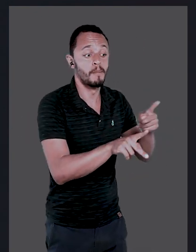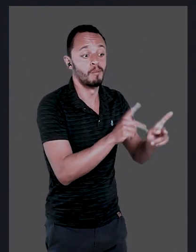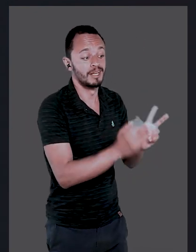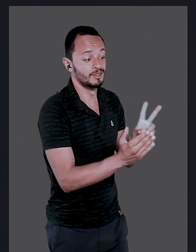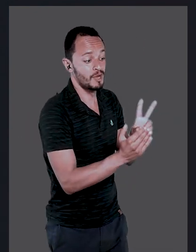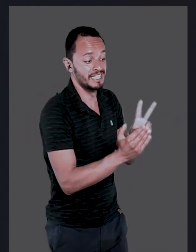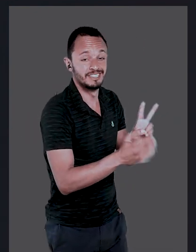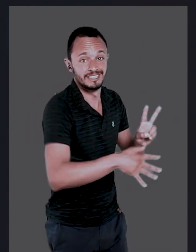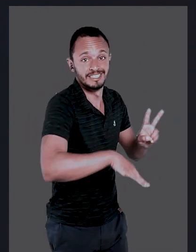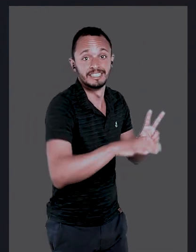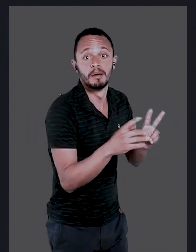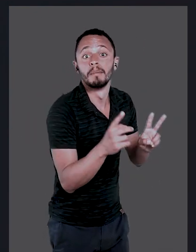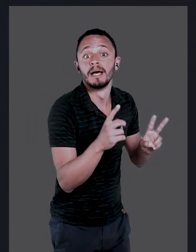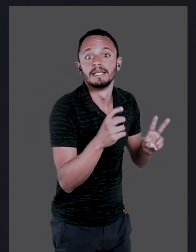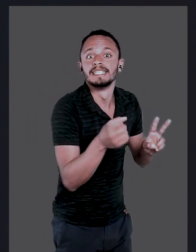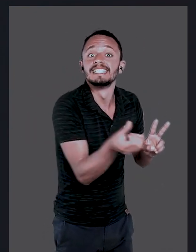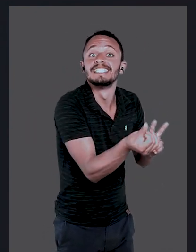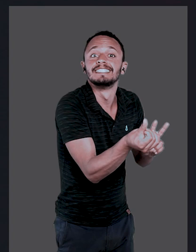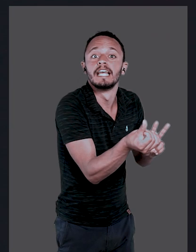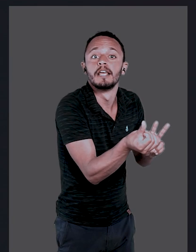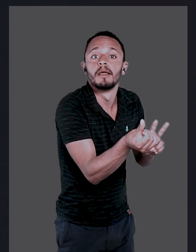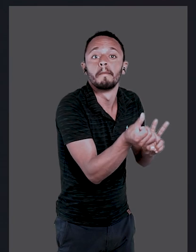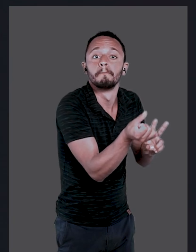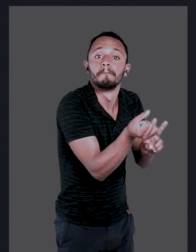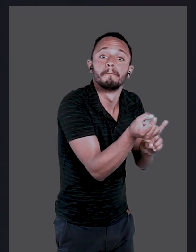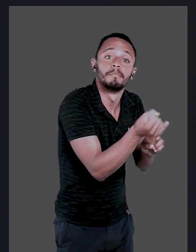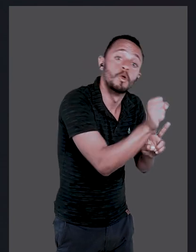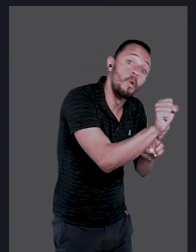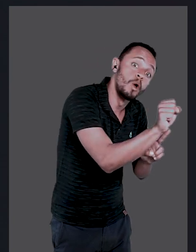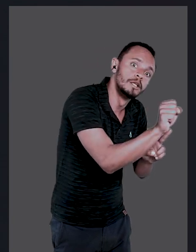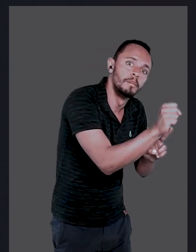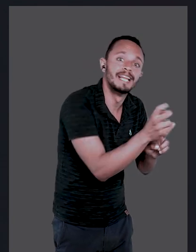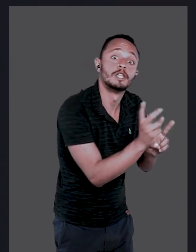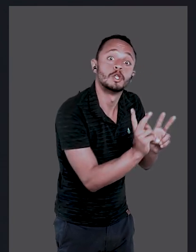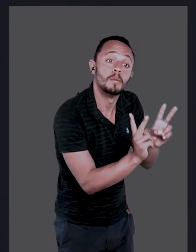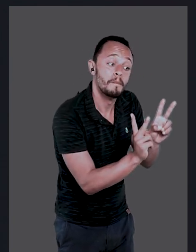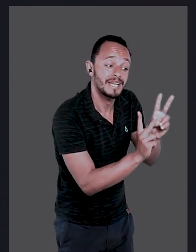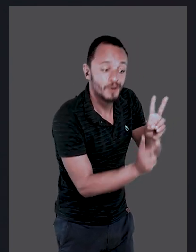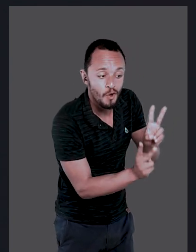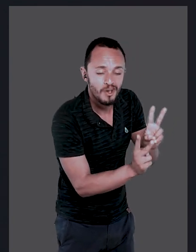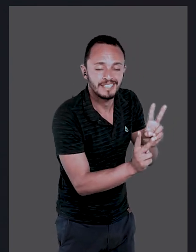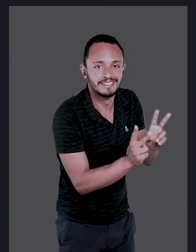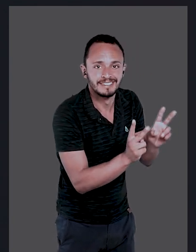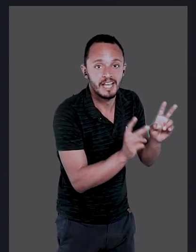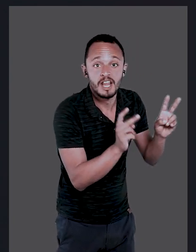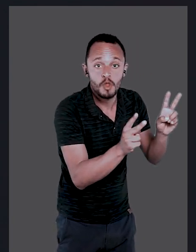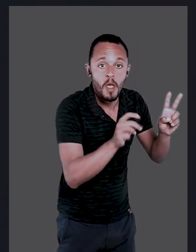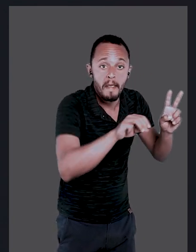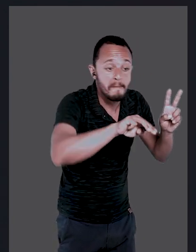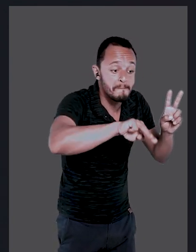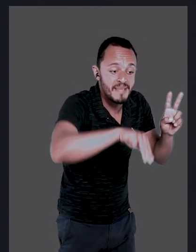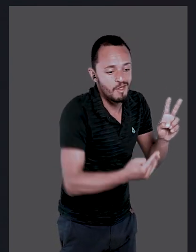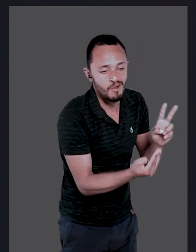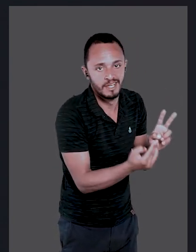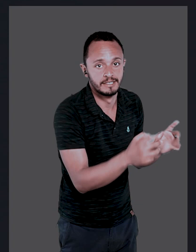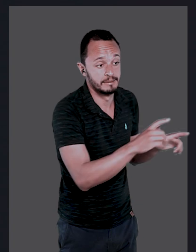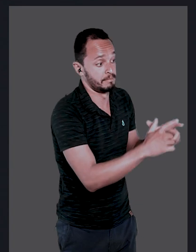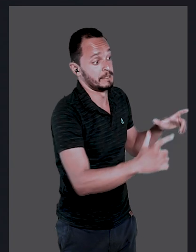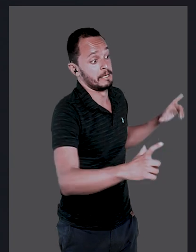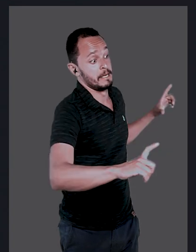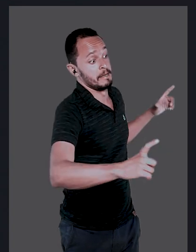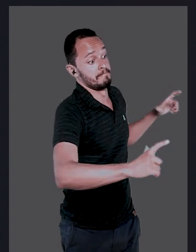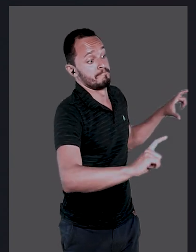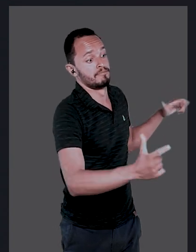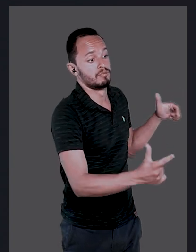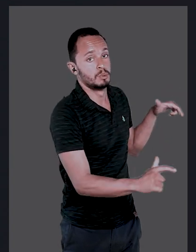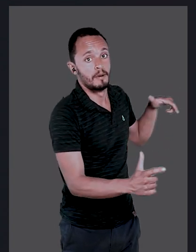continentes, os povos vermelhos reduziam de 6 ou de 8 para 2 milhões, o que significa que, por mais